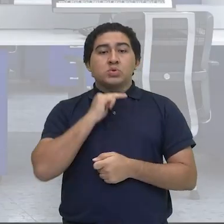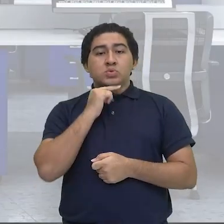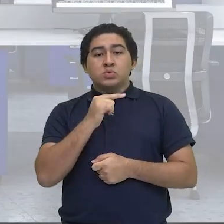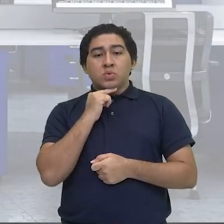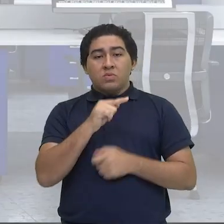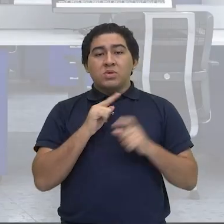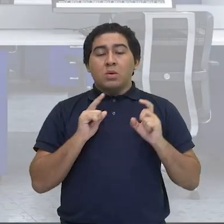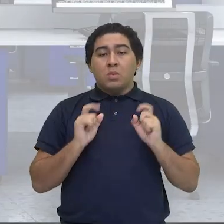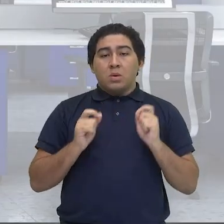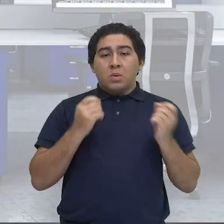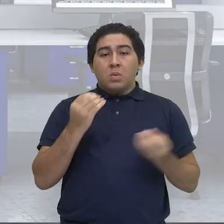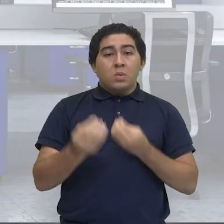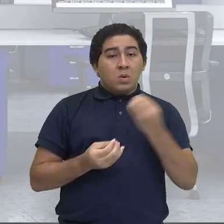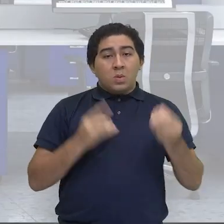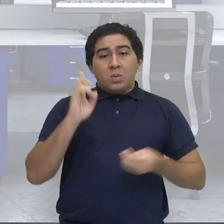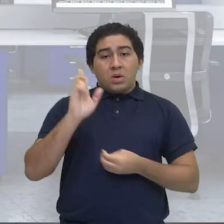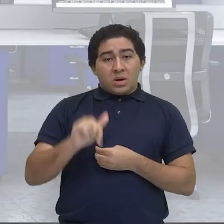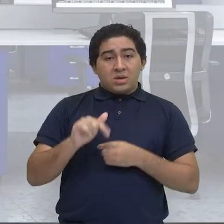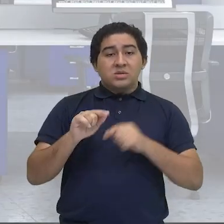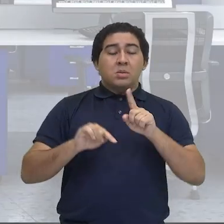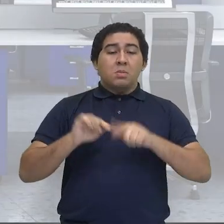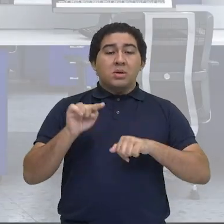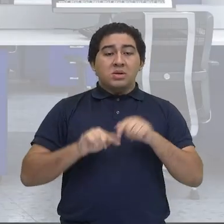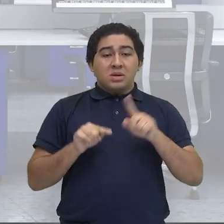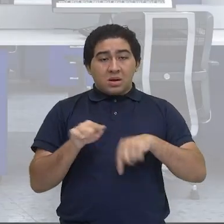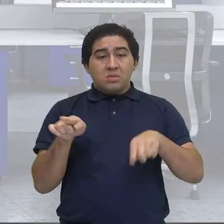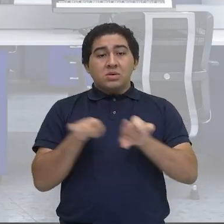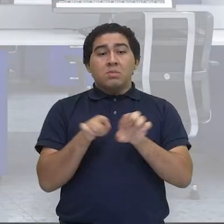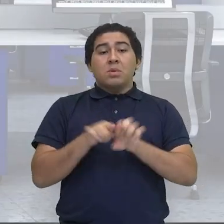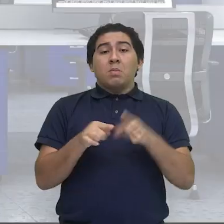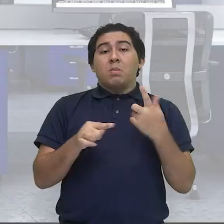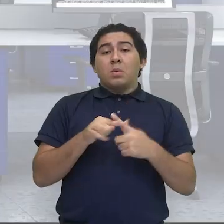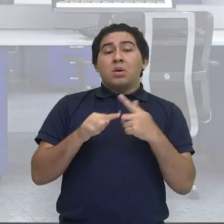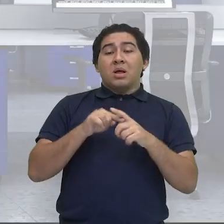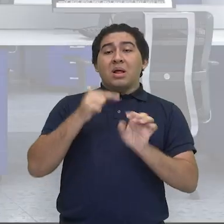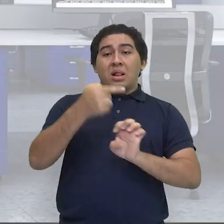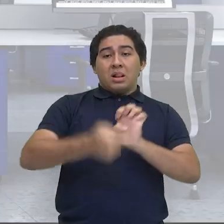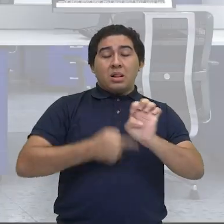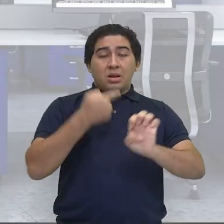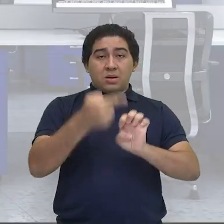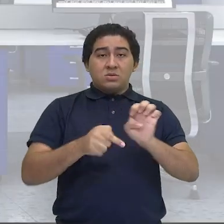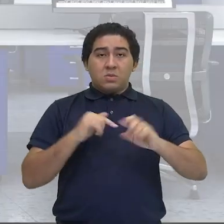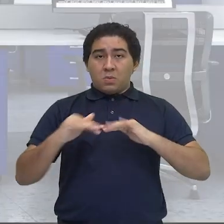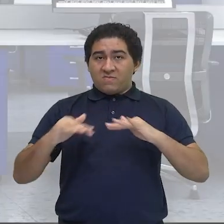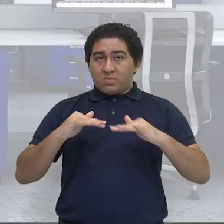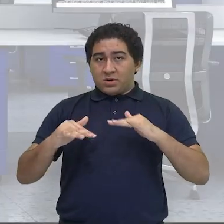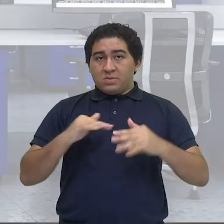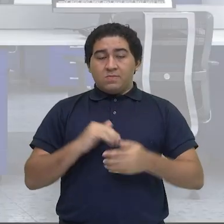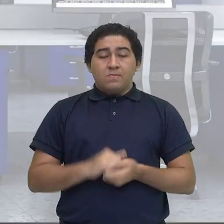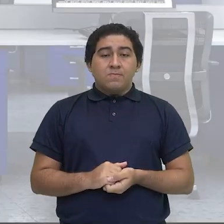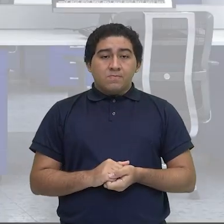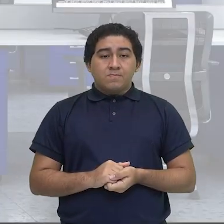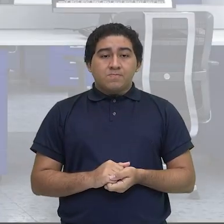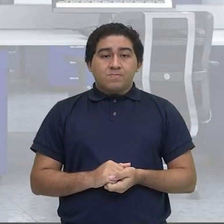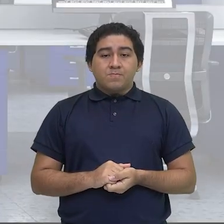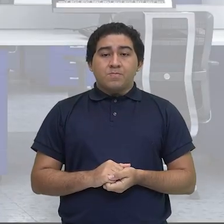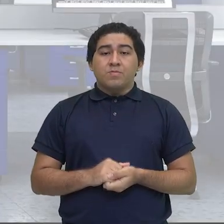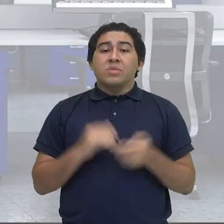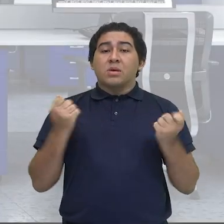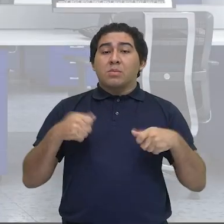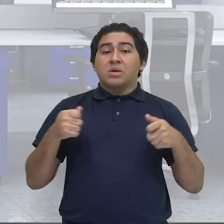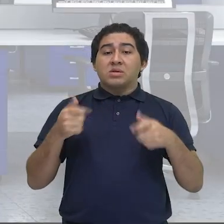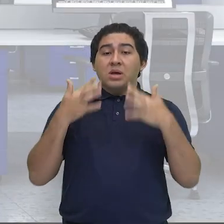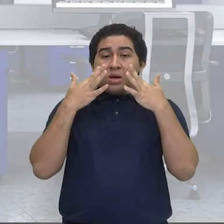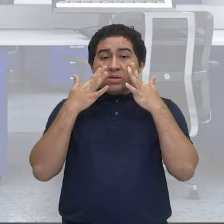quais são esses dispositivos e por que elétrons em movimento? Você tem que observar, olha